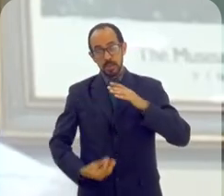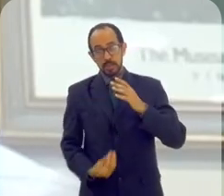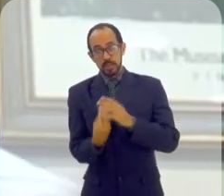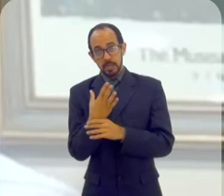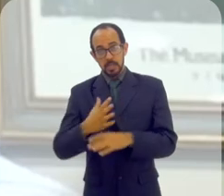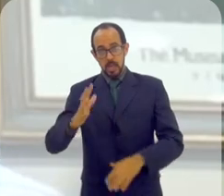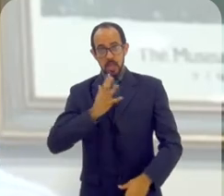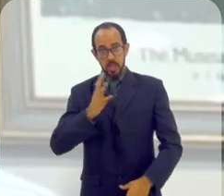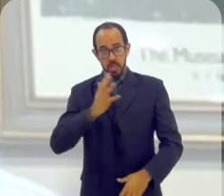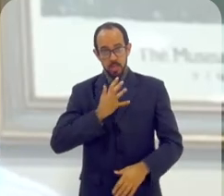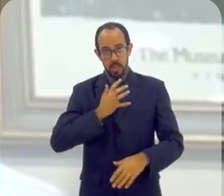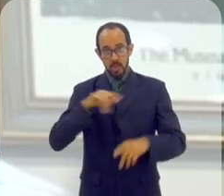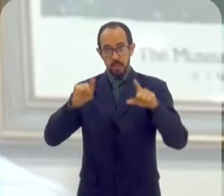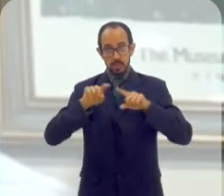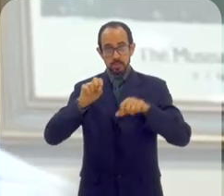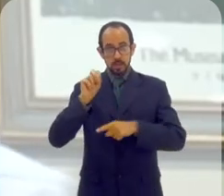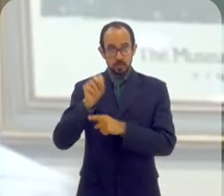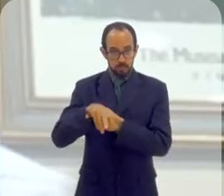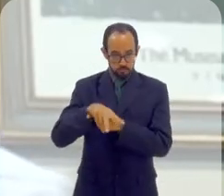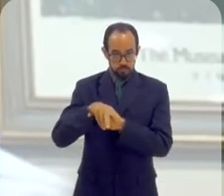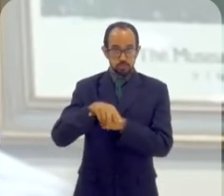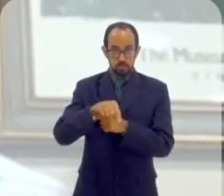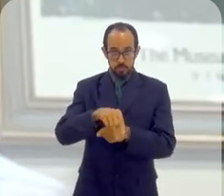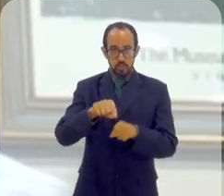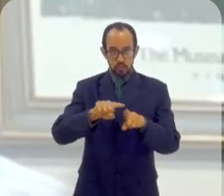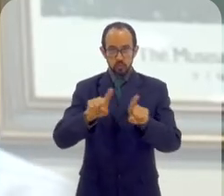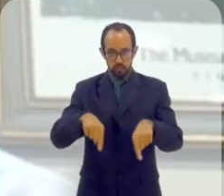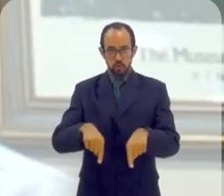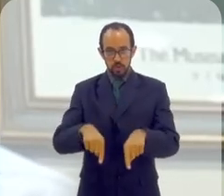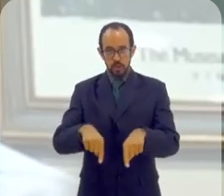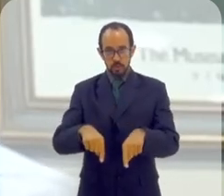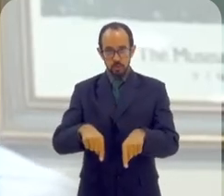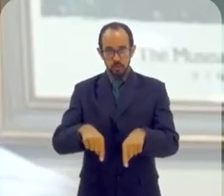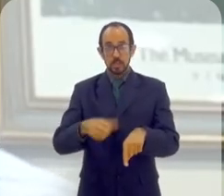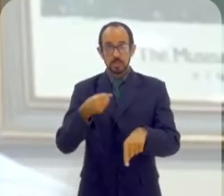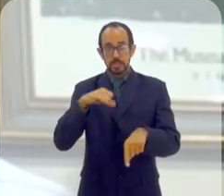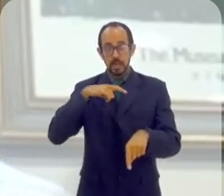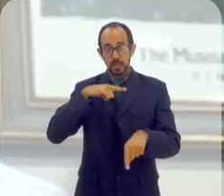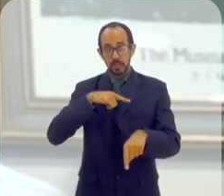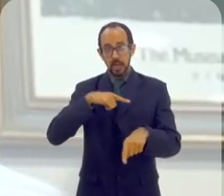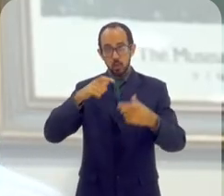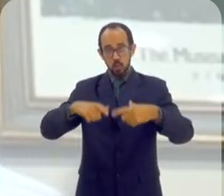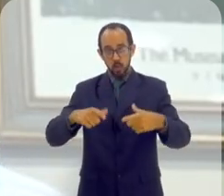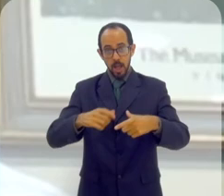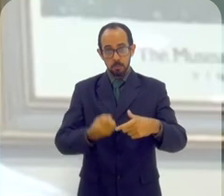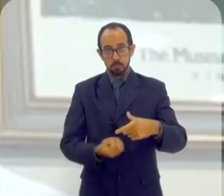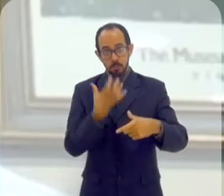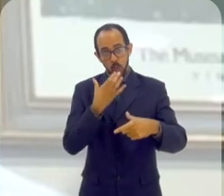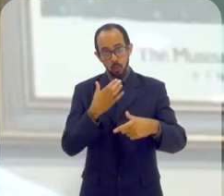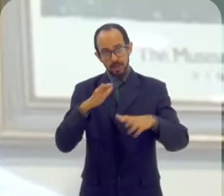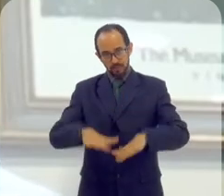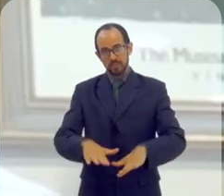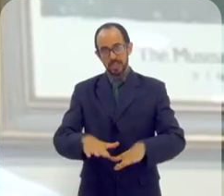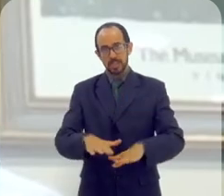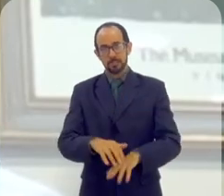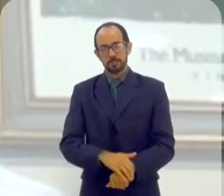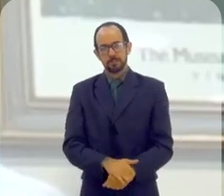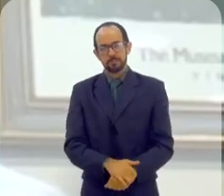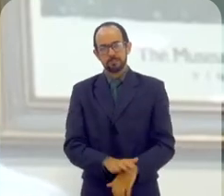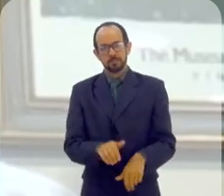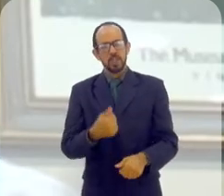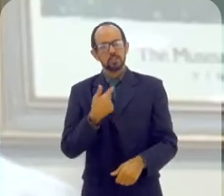empresário que é o gerador de riqueza o gerador de emprego ele precisa falar assim ó eu tenho um ambiente aqui e fez a gente fala do Rio de Janeiro